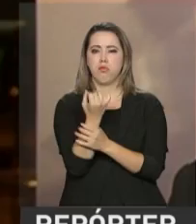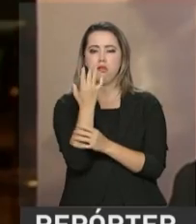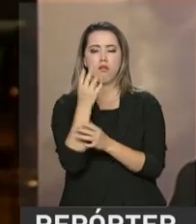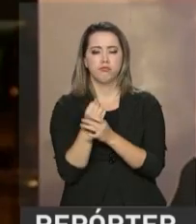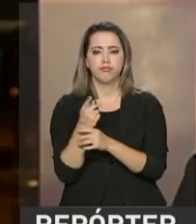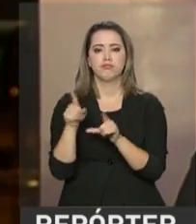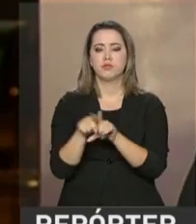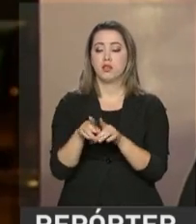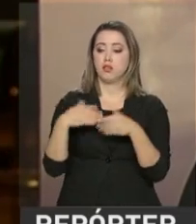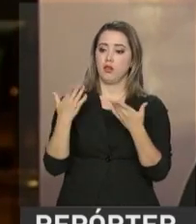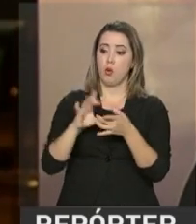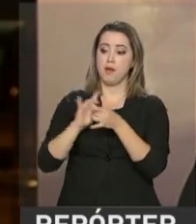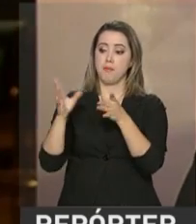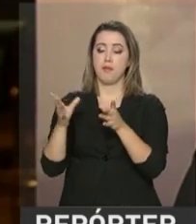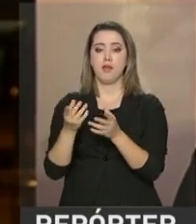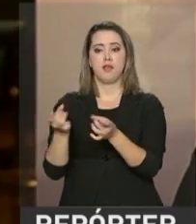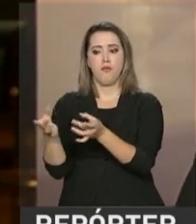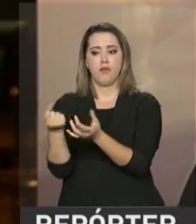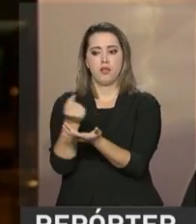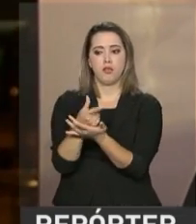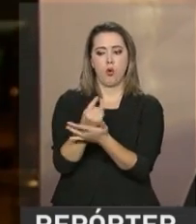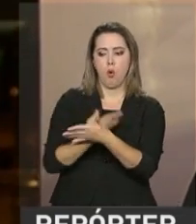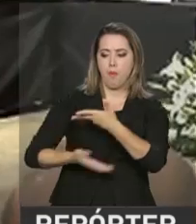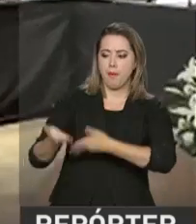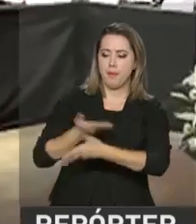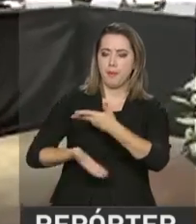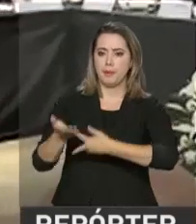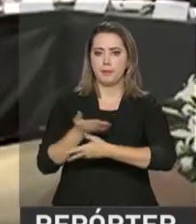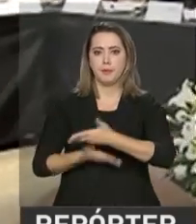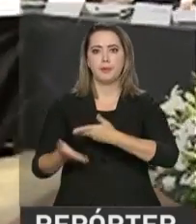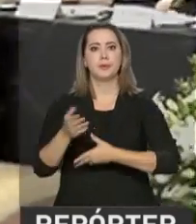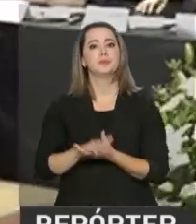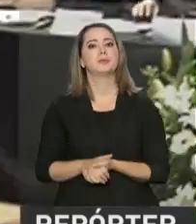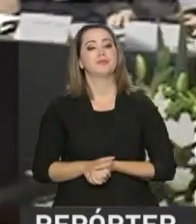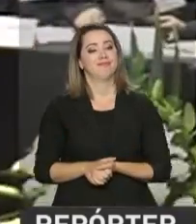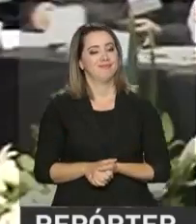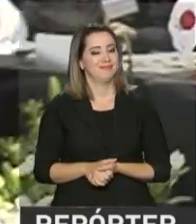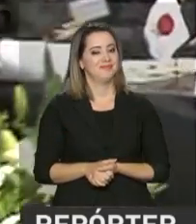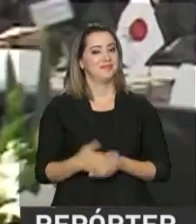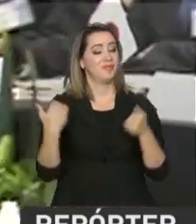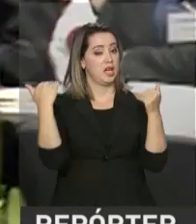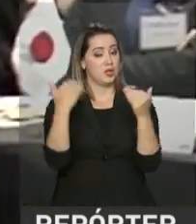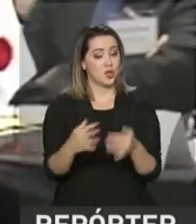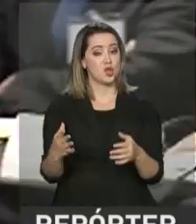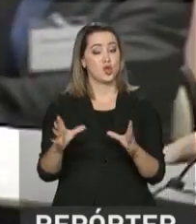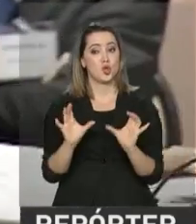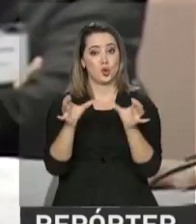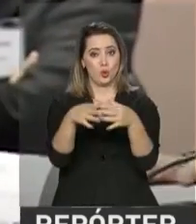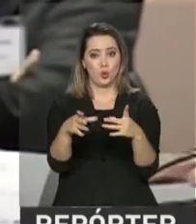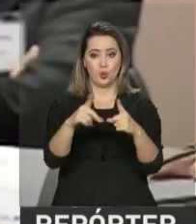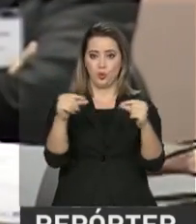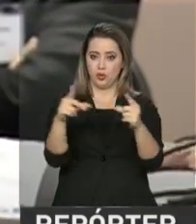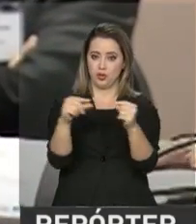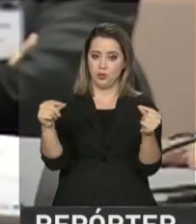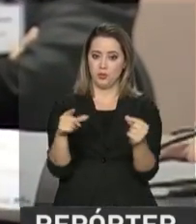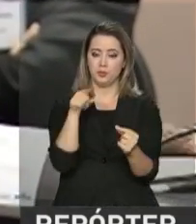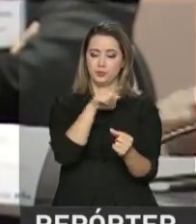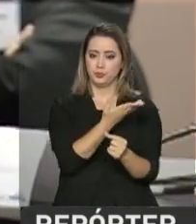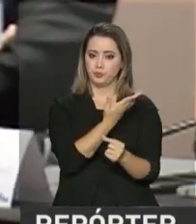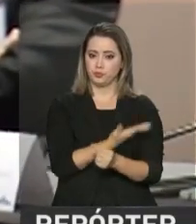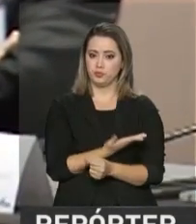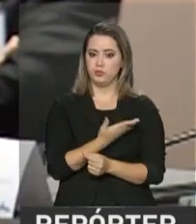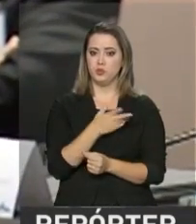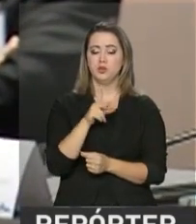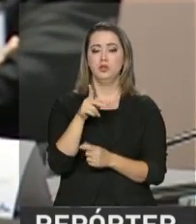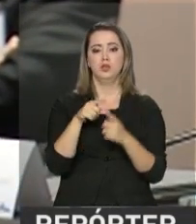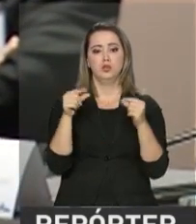portanto, aí os empresários brasileiros e japoneses precisam fazer negócio. À frente da comitiva japonesa, o vice-ministro da Agricultura, Silvicultura e Pesca